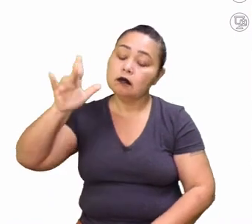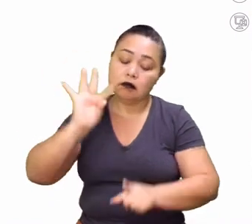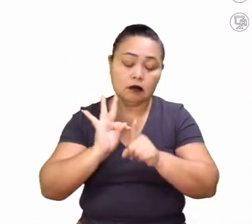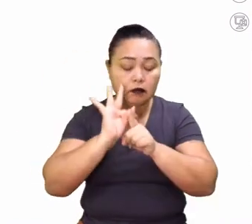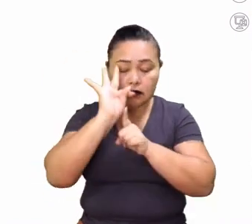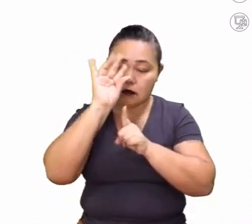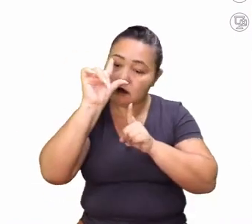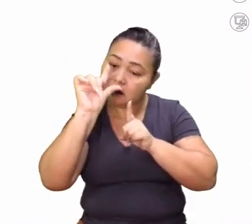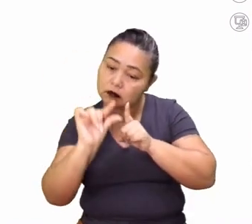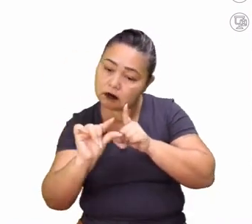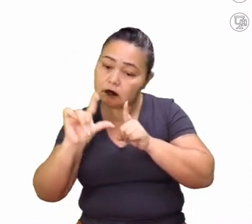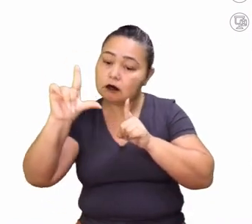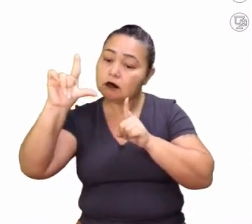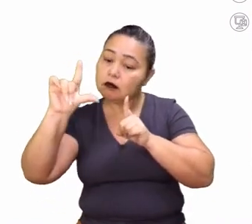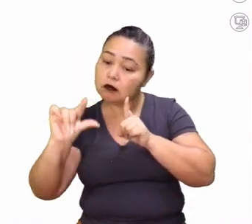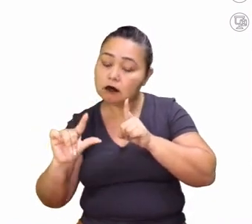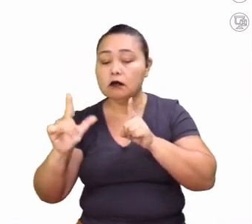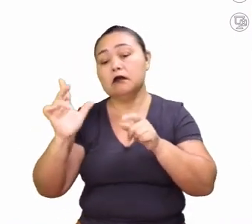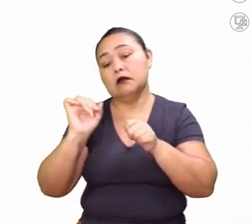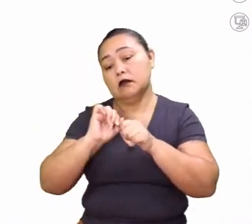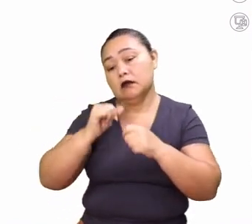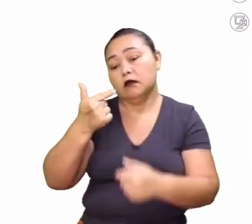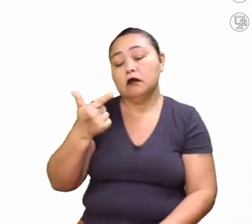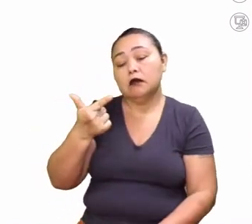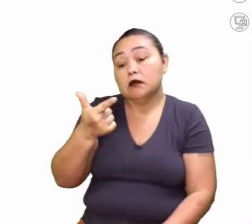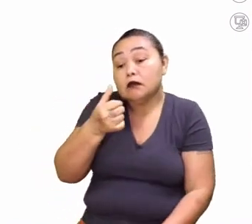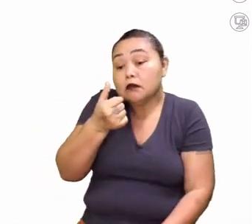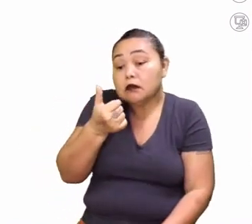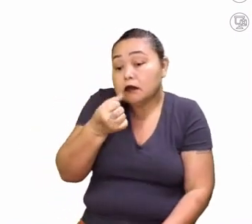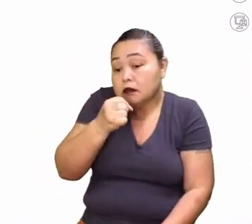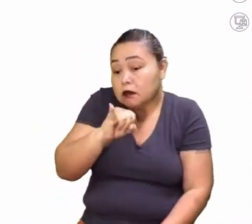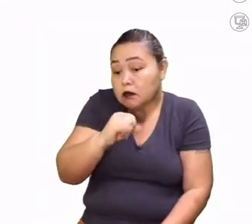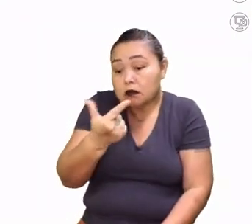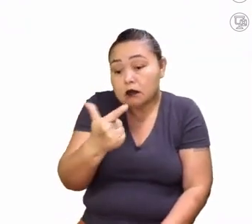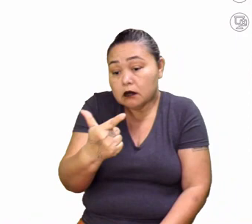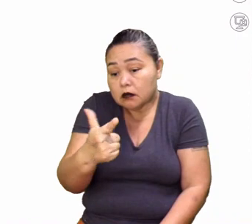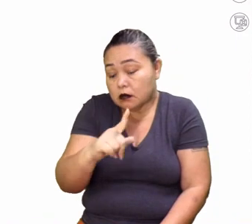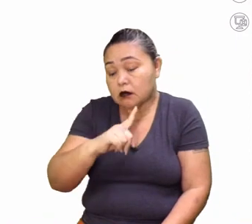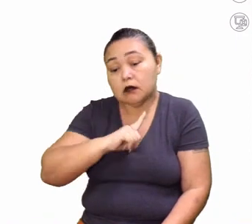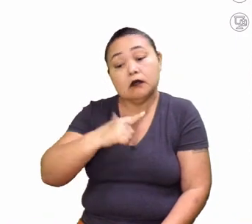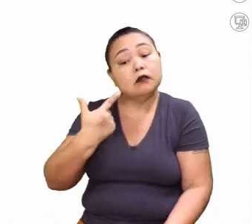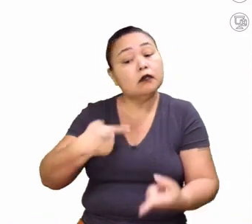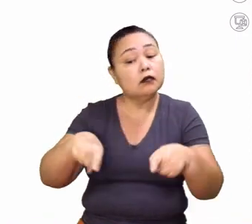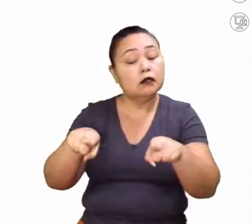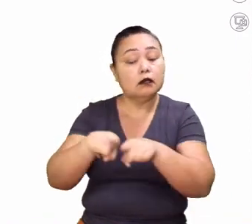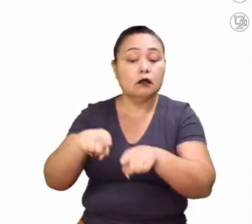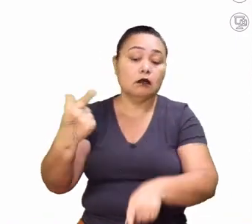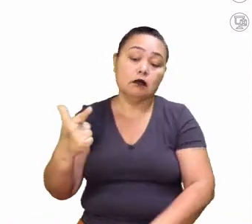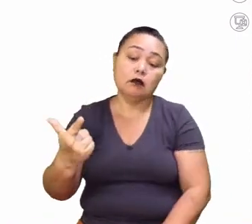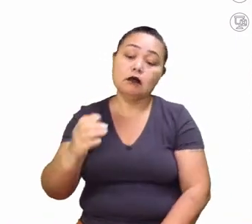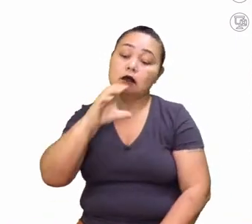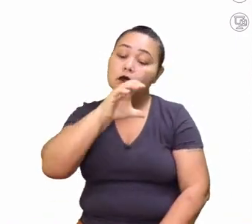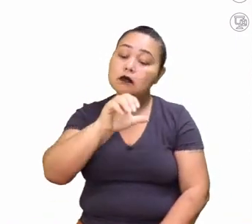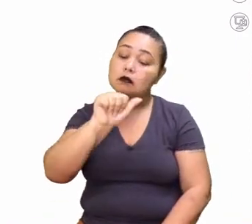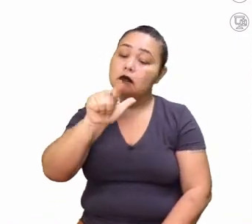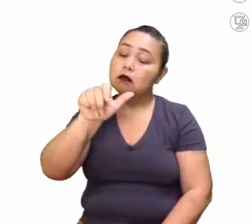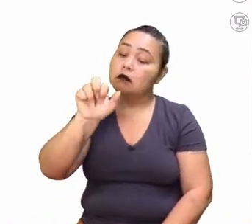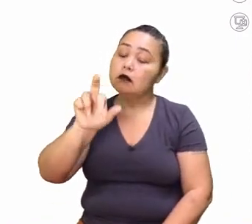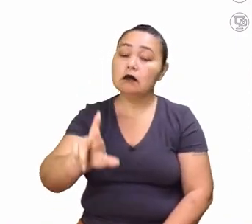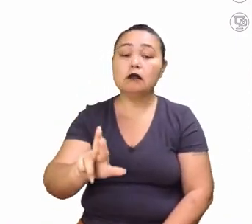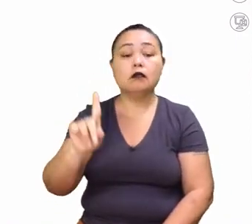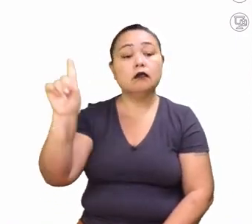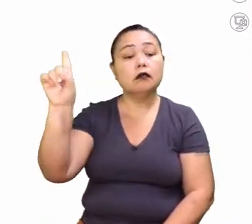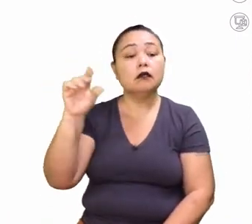temperatura senão se não houver não há calor então não há trabalho realizado Olha aí nós temos uma fonte